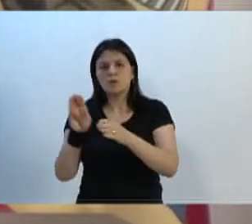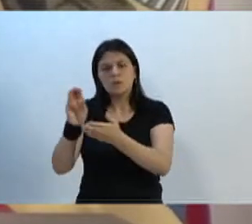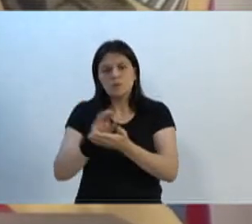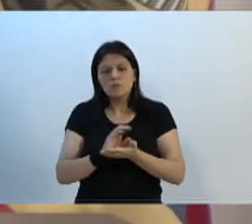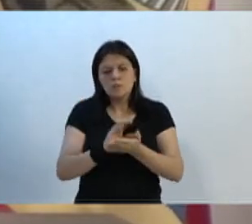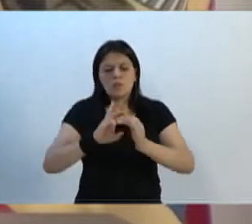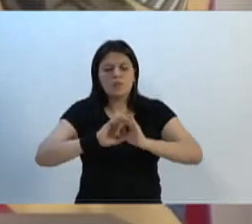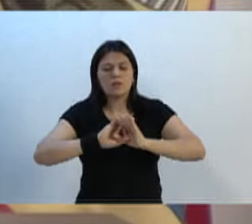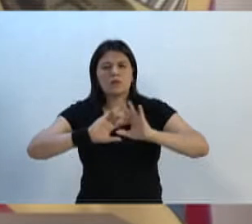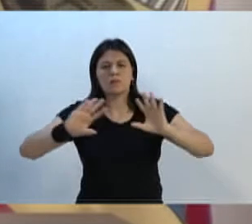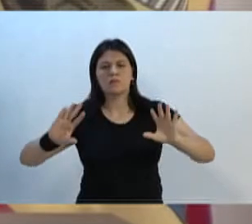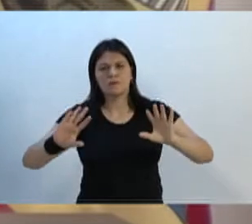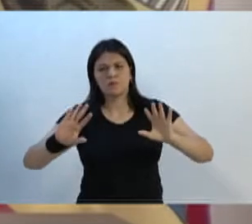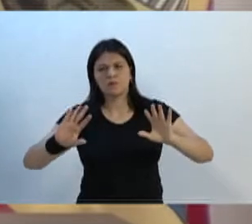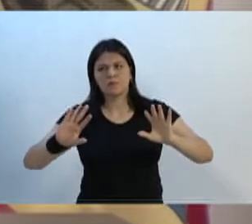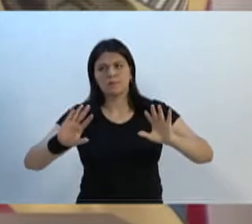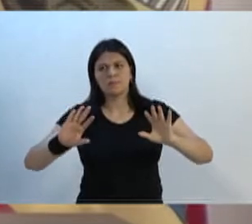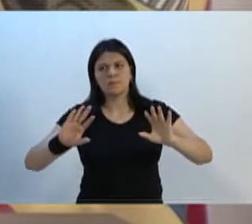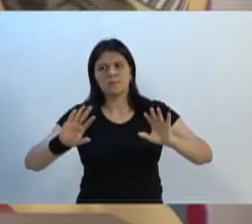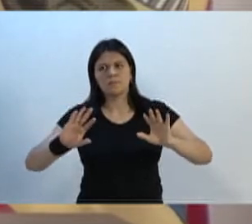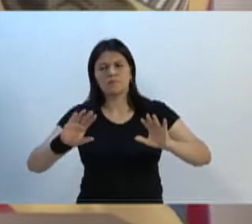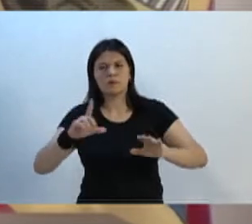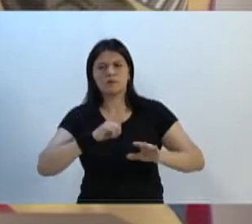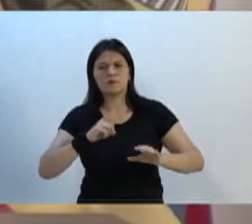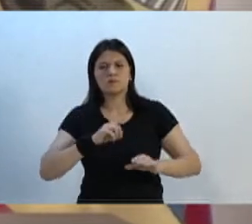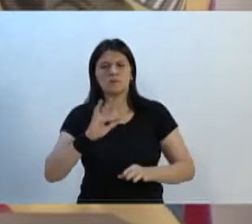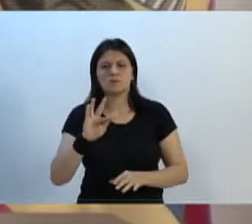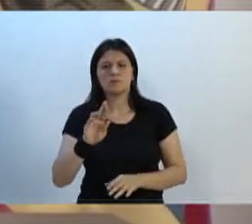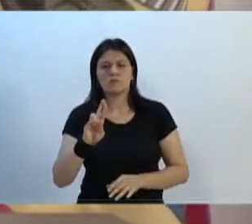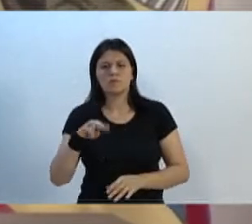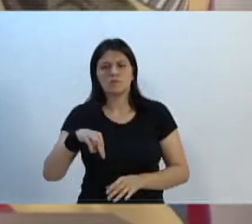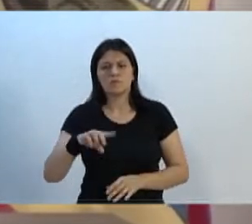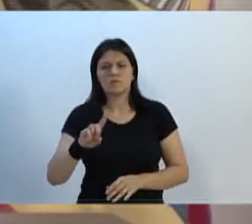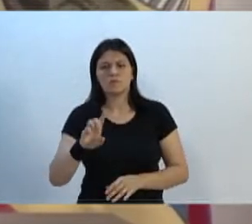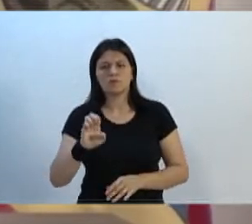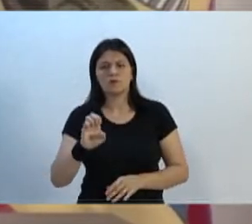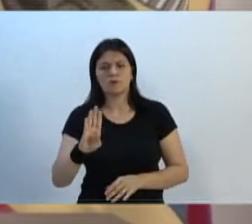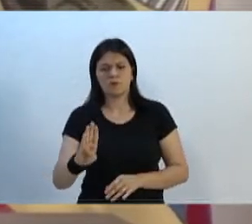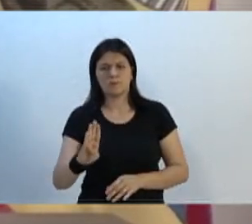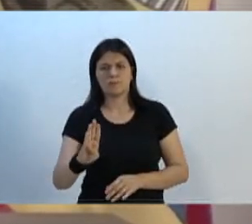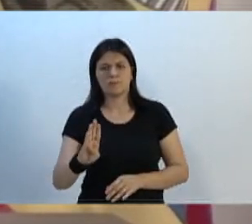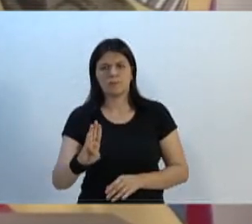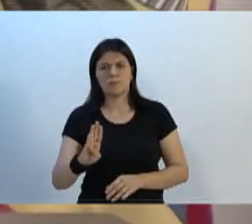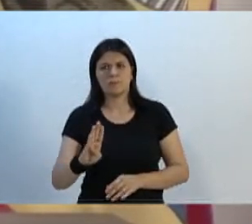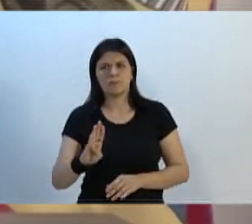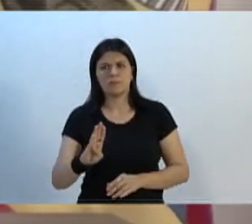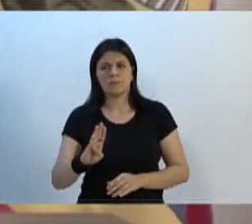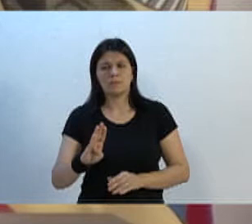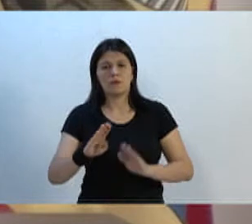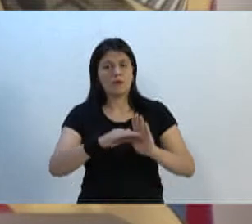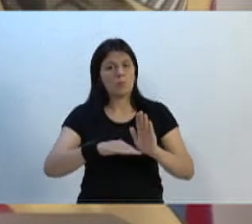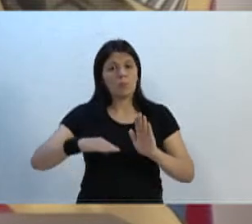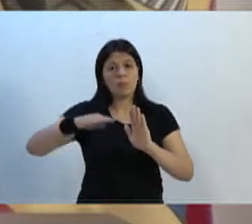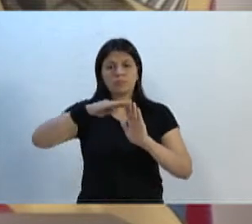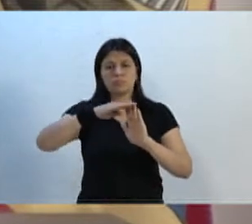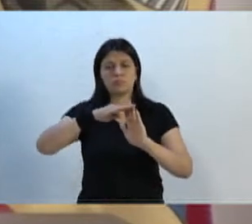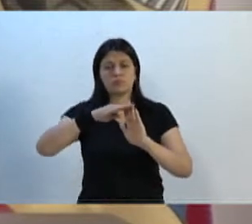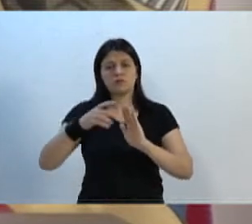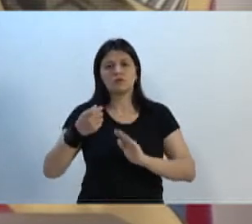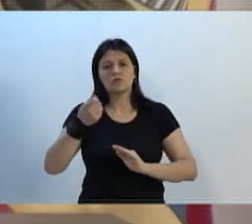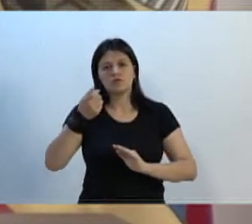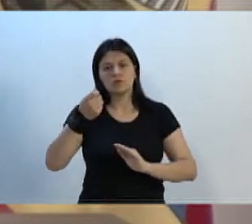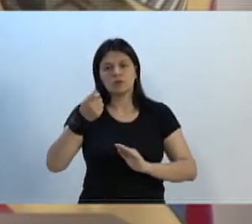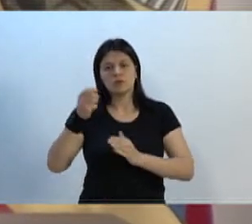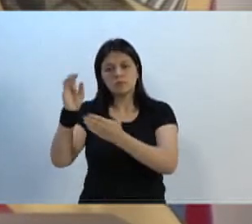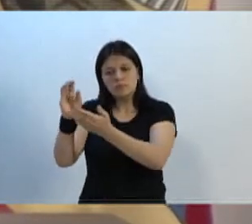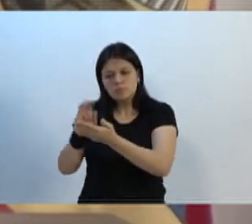livres os recursos Livres nós temos o fundeb o fundeb é o maior dinheiro que vem